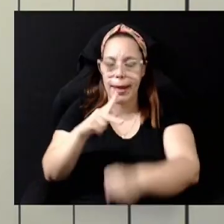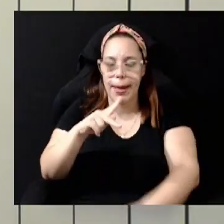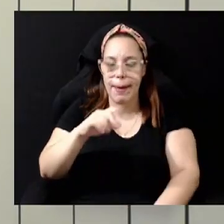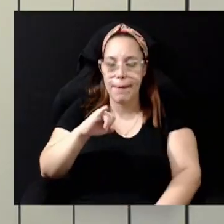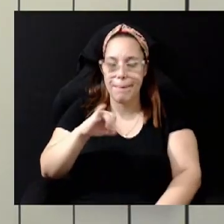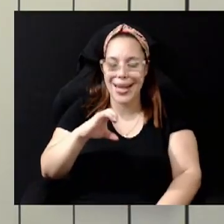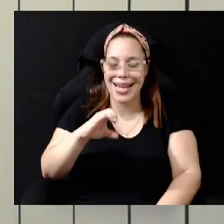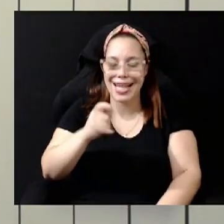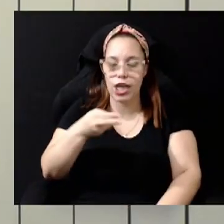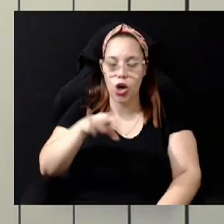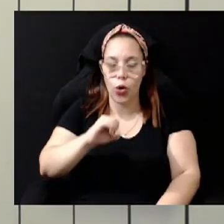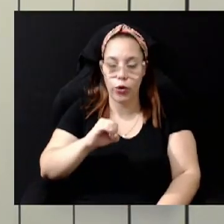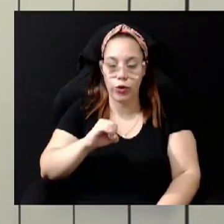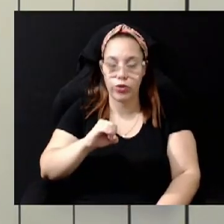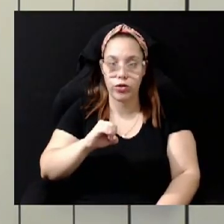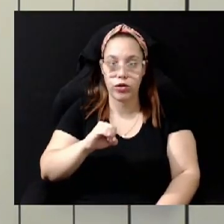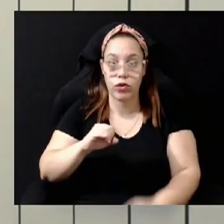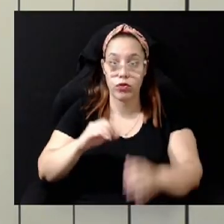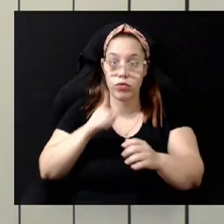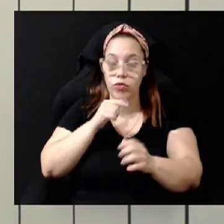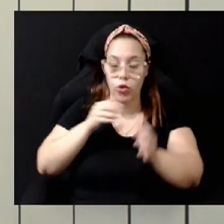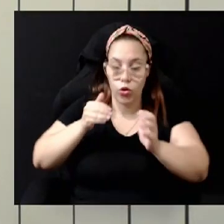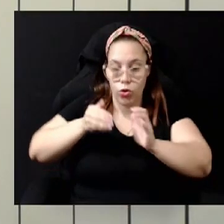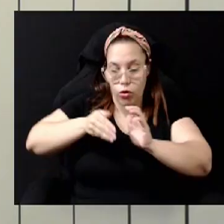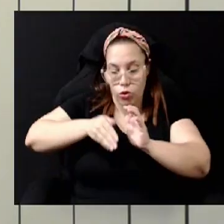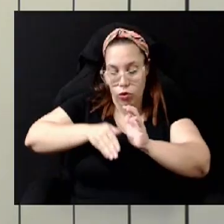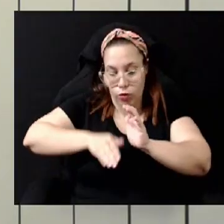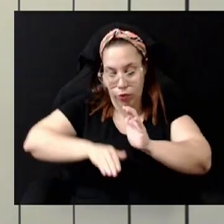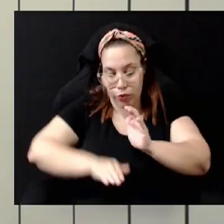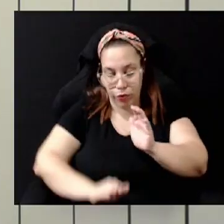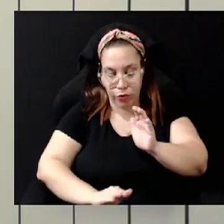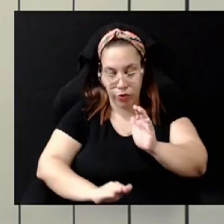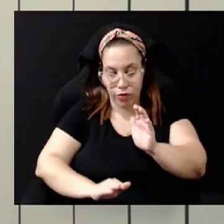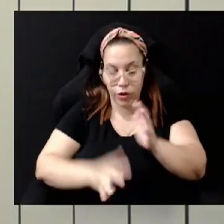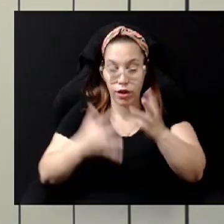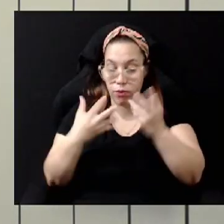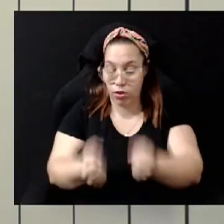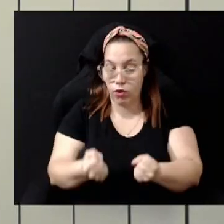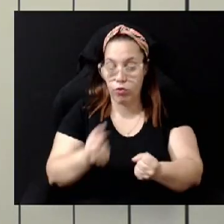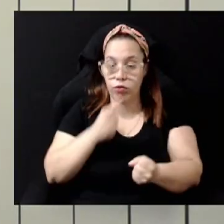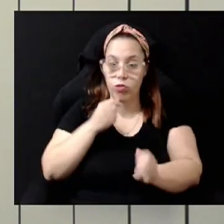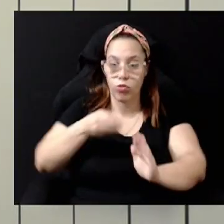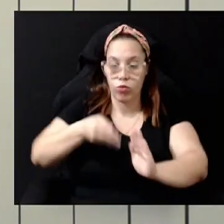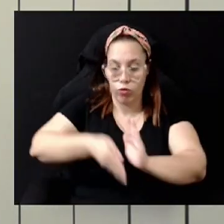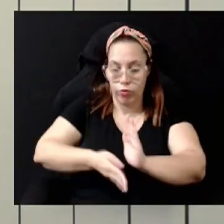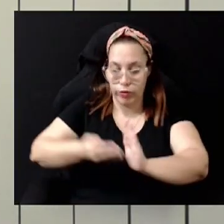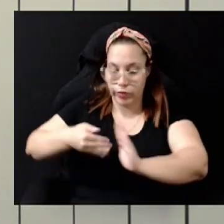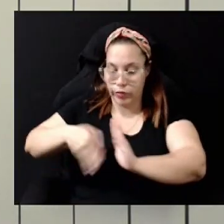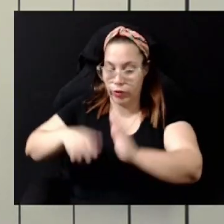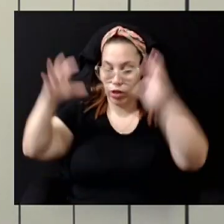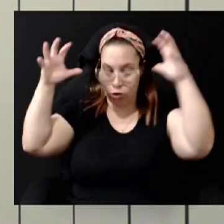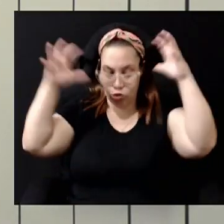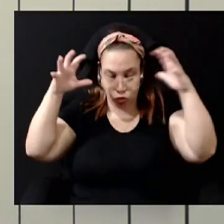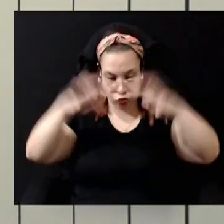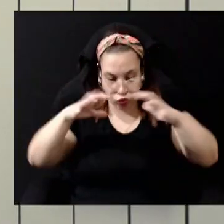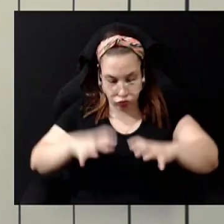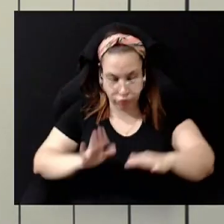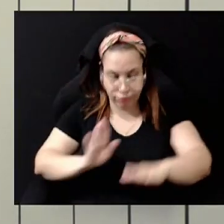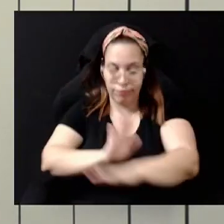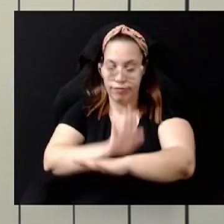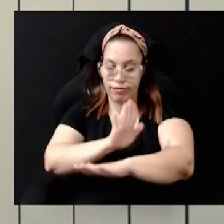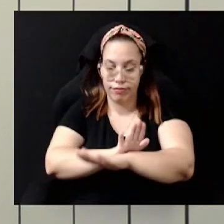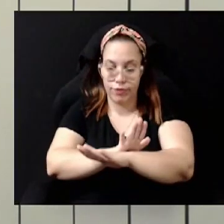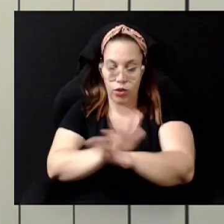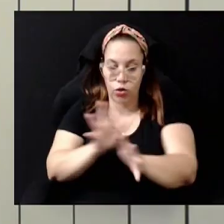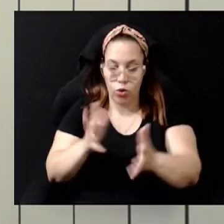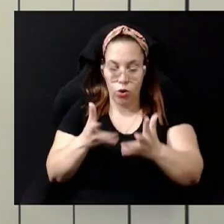conhecidos como reservatórios de retenção, capturam e armazenam a água da chuva, ajudando na contenção de